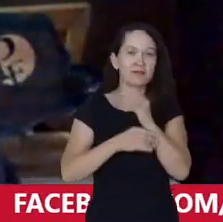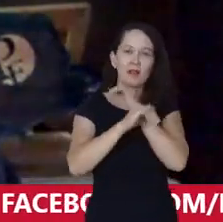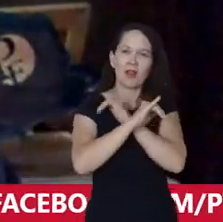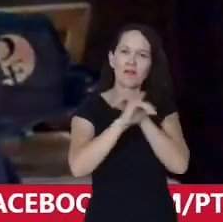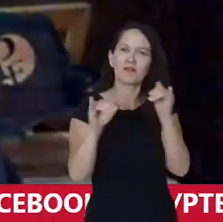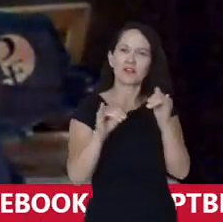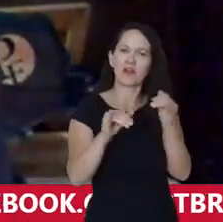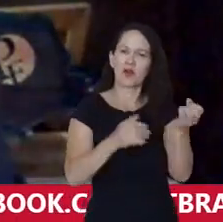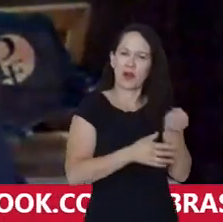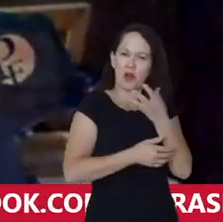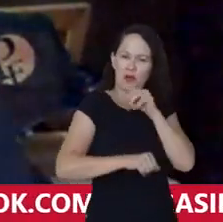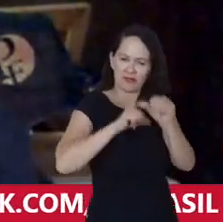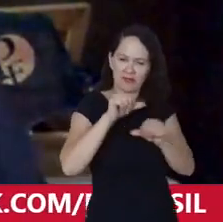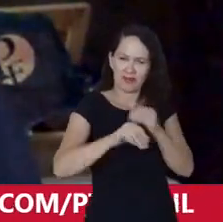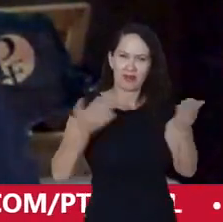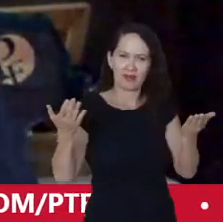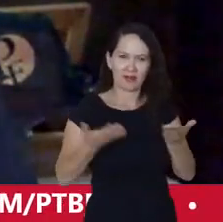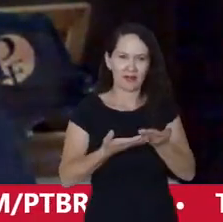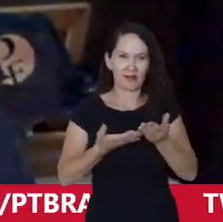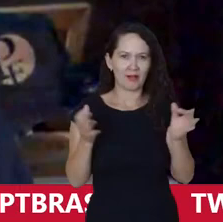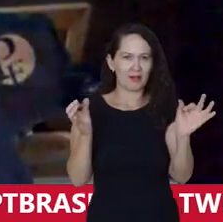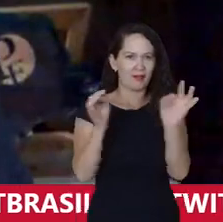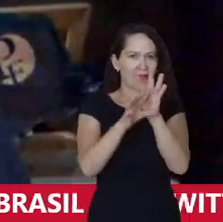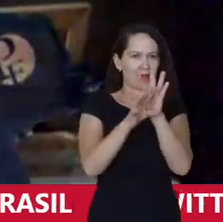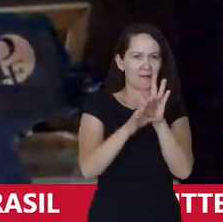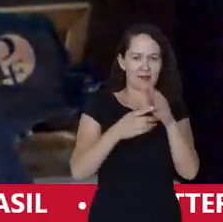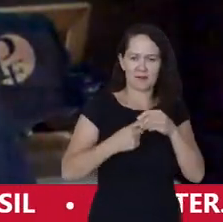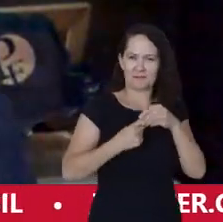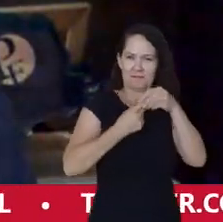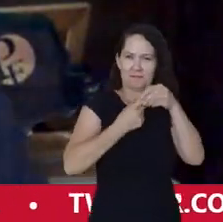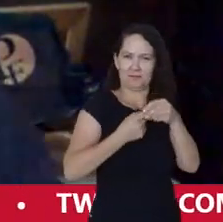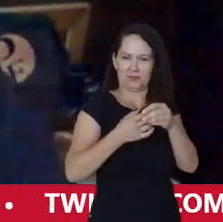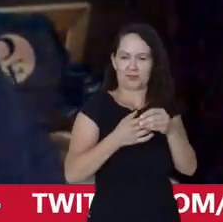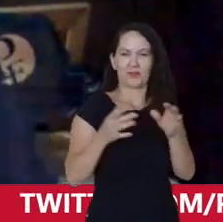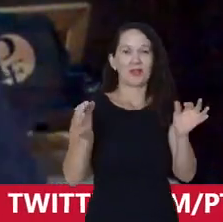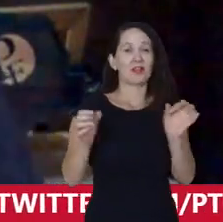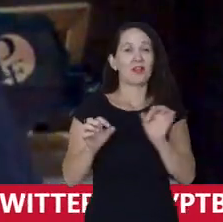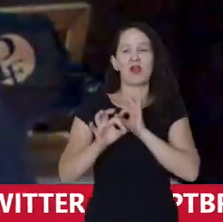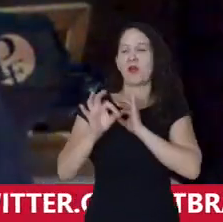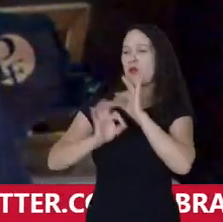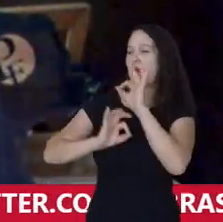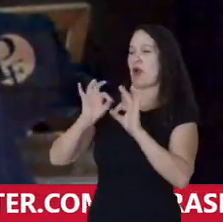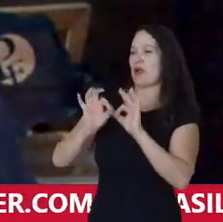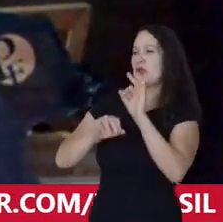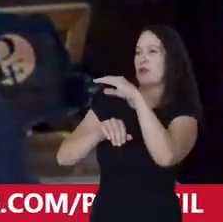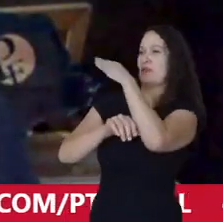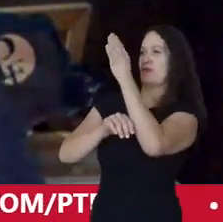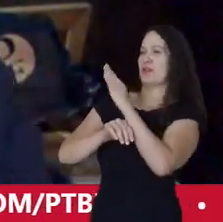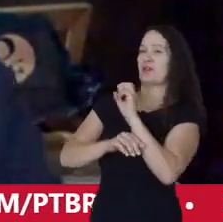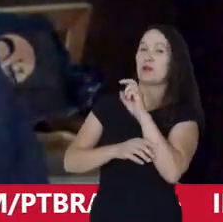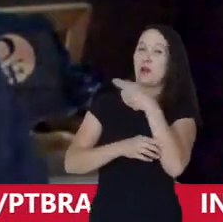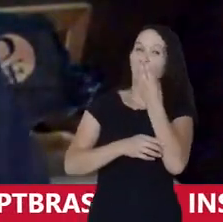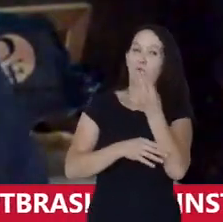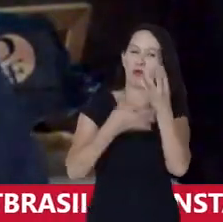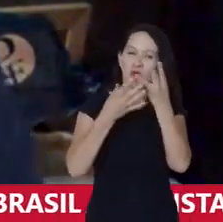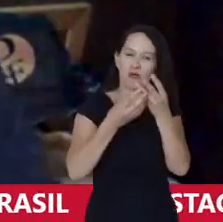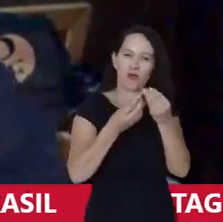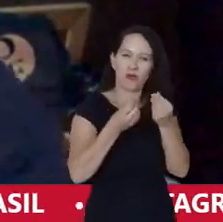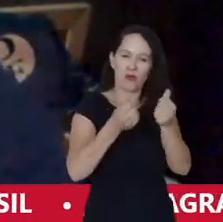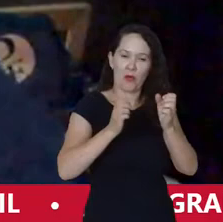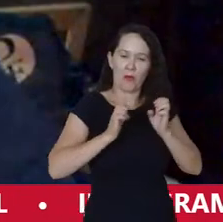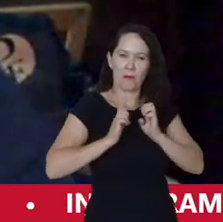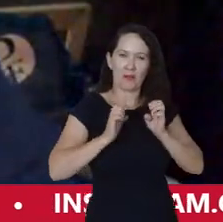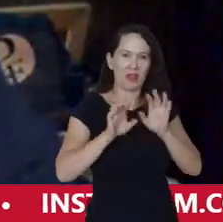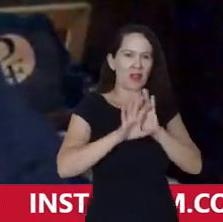vai modernizar, dizendo que vai acabar com privilégios, dizendo que faz isso ou o Brasil quebra, dizendo que se fizer isso, aí